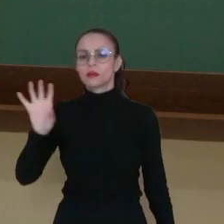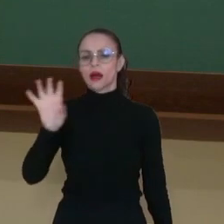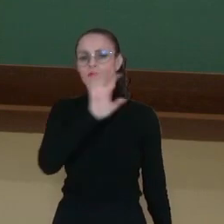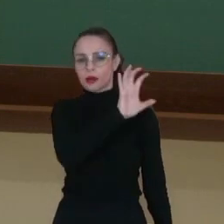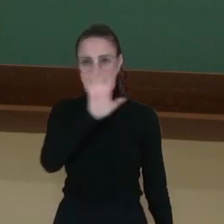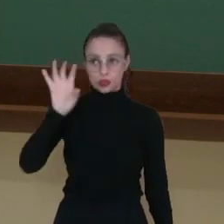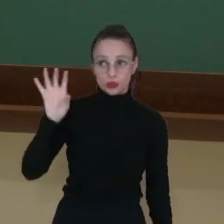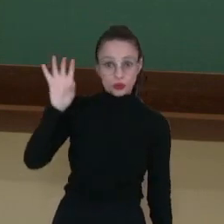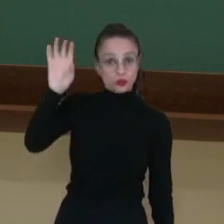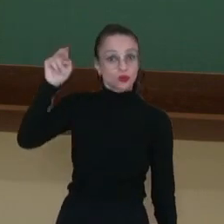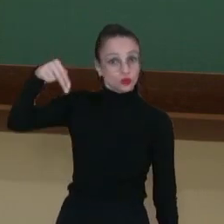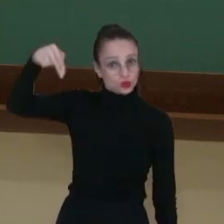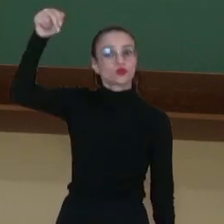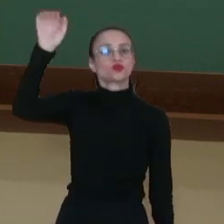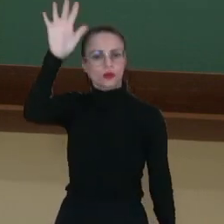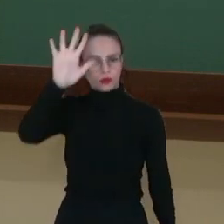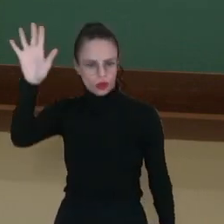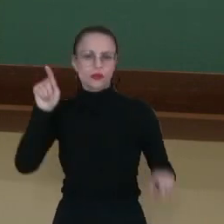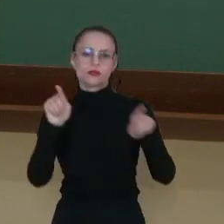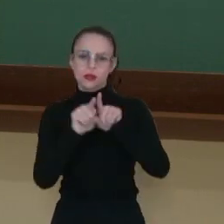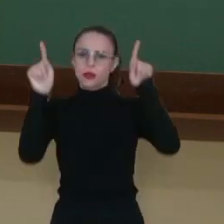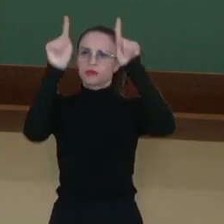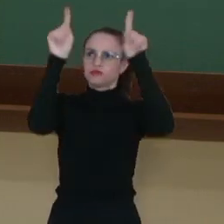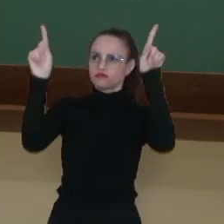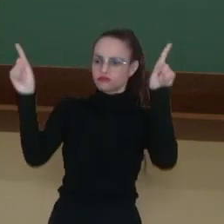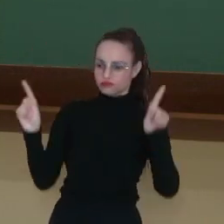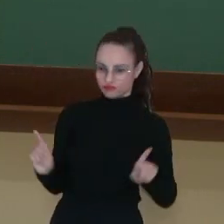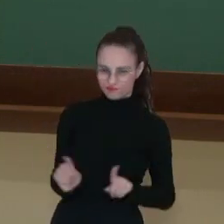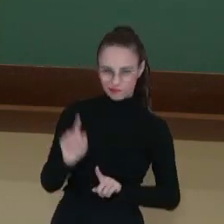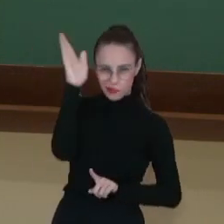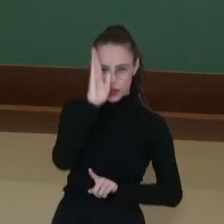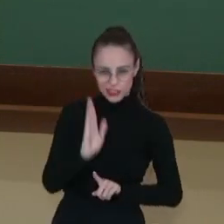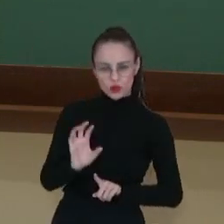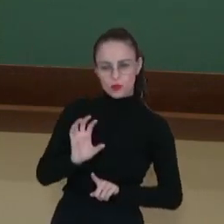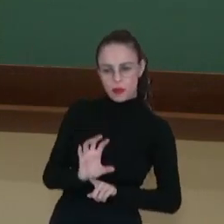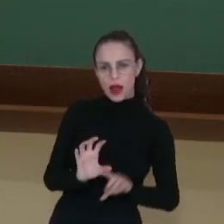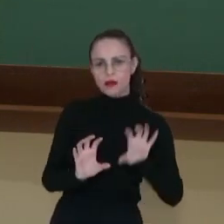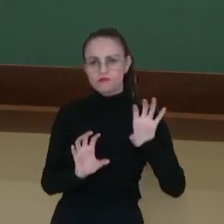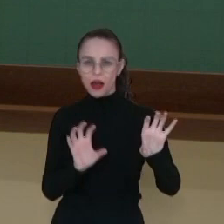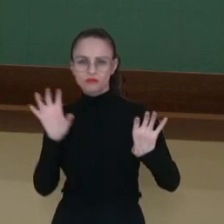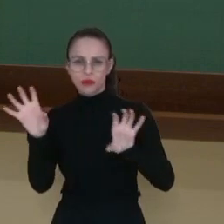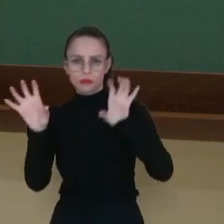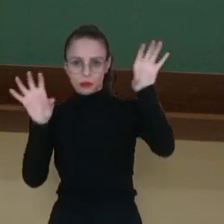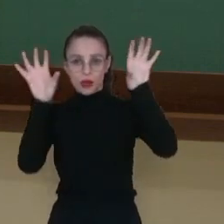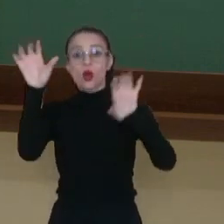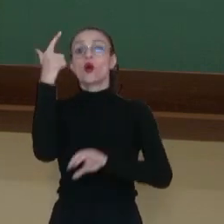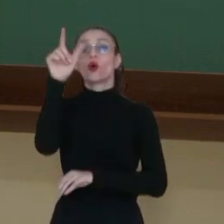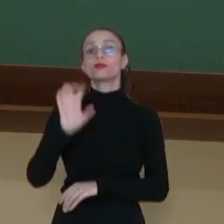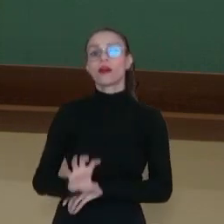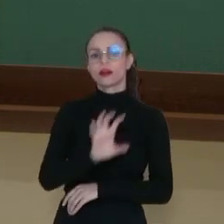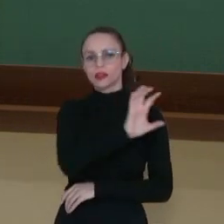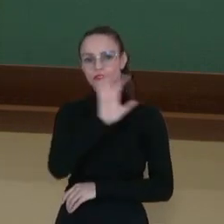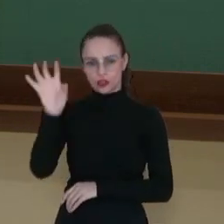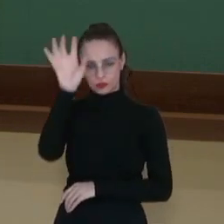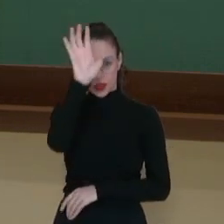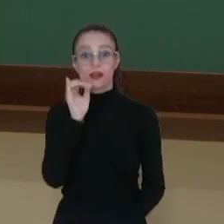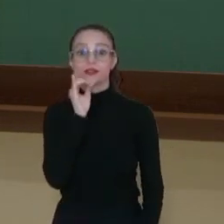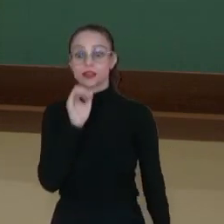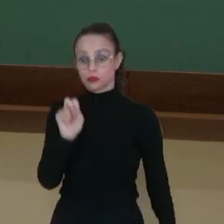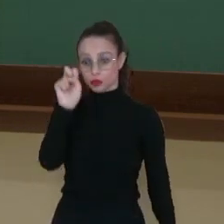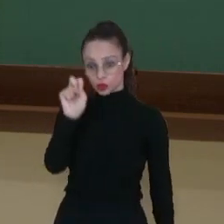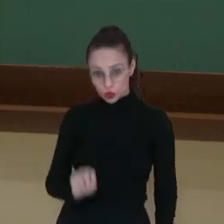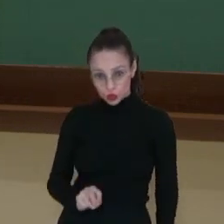do Nordeste quanto de outras partes do Brasil, né? No caso, se a gente pensar as outras regiões, como a região